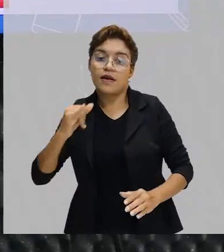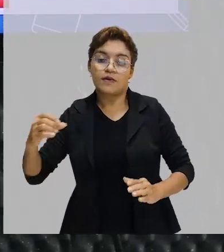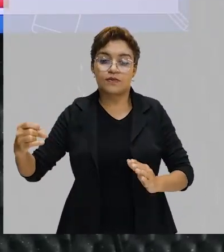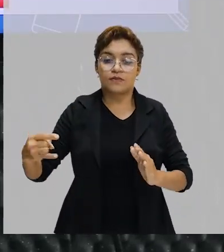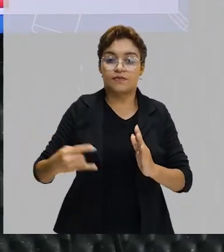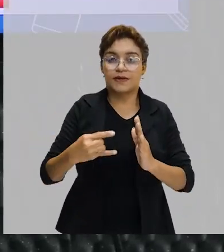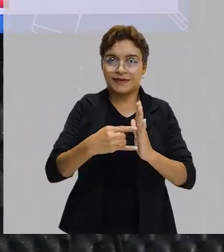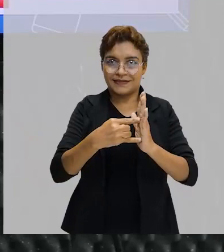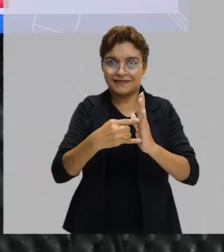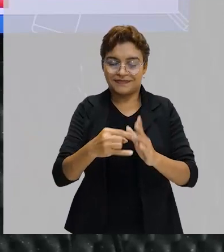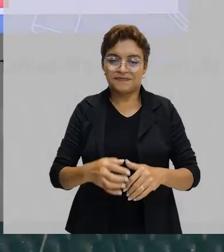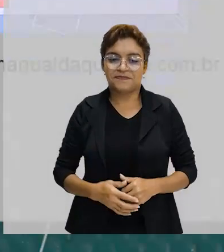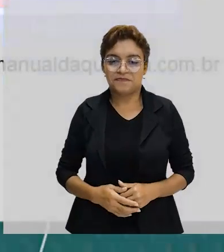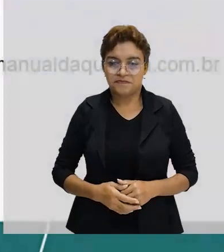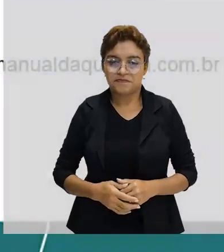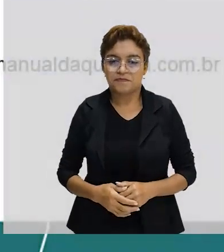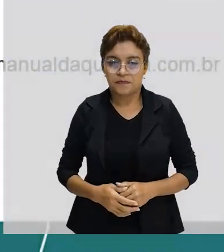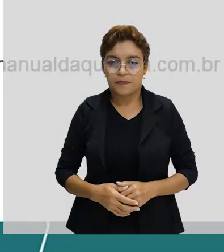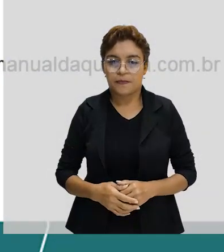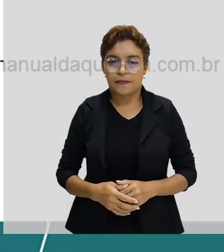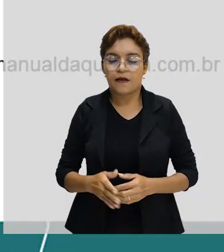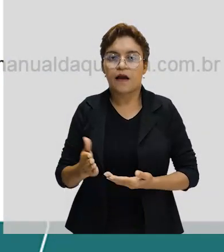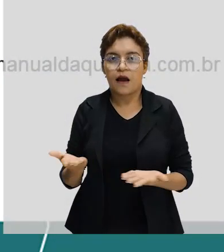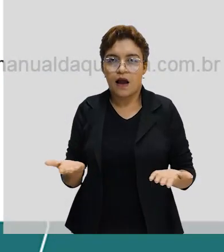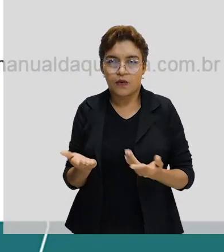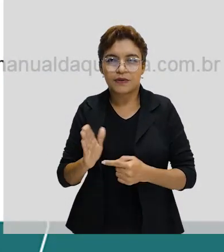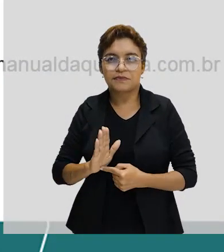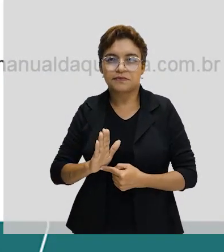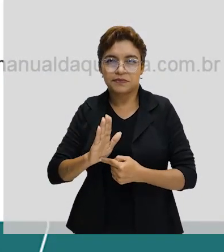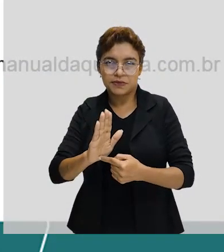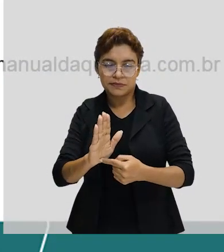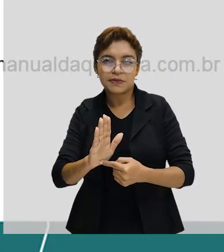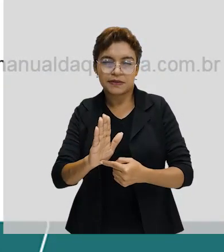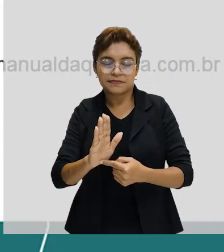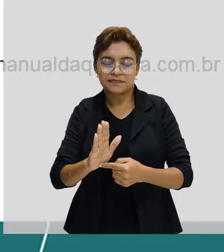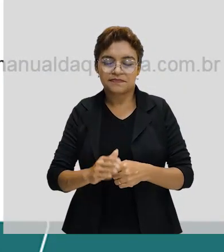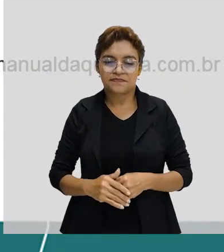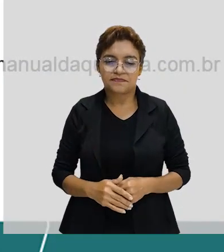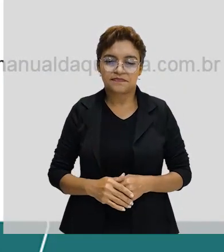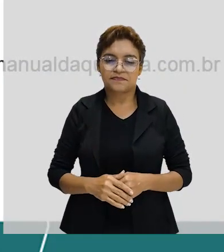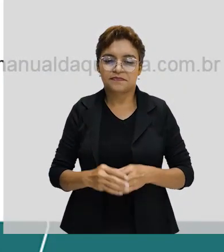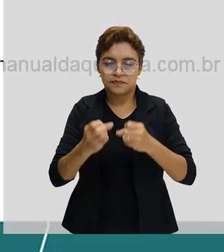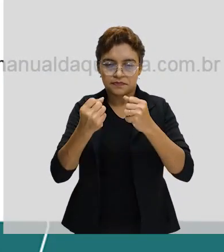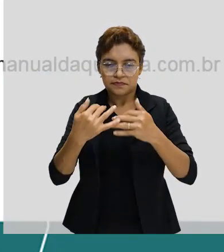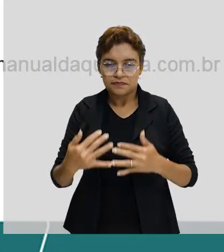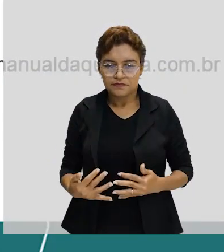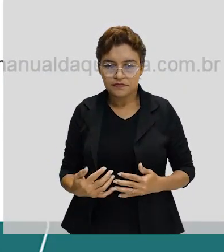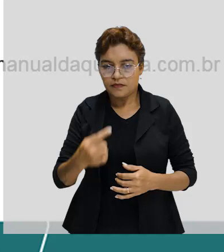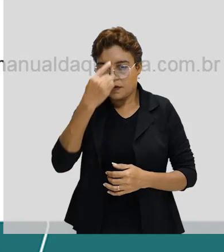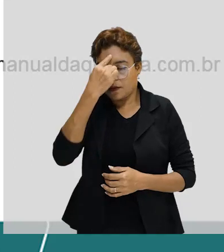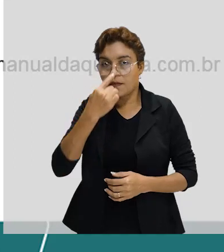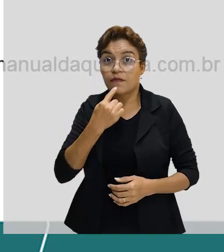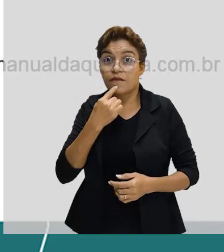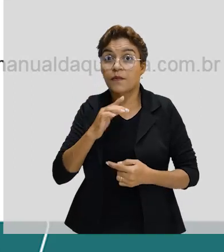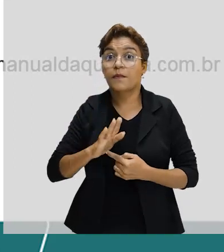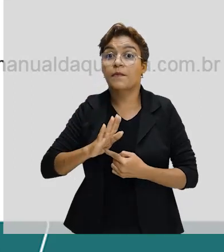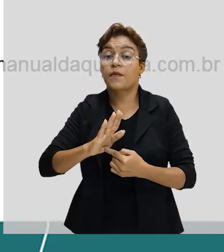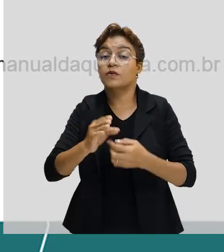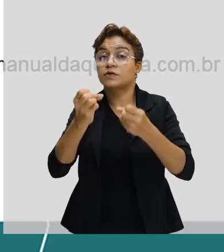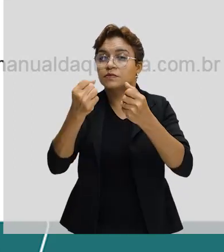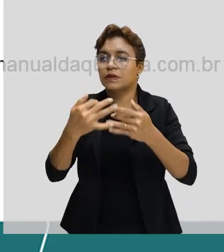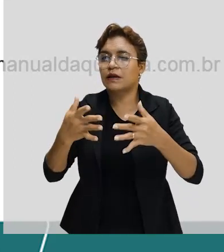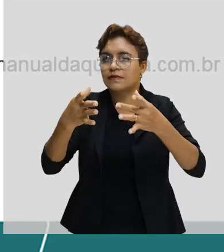disso, nós podemos trazer um pouquinho para o nosso dia a dia. Então, nessa figura, turminha, nós temos